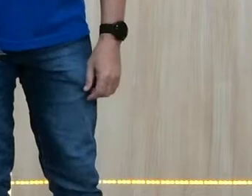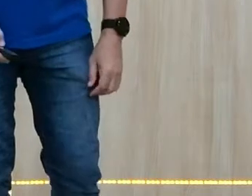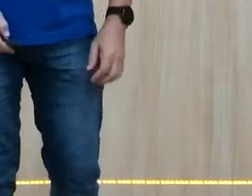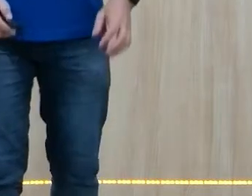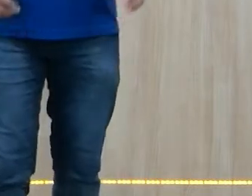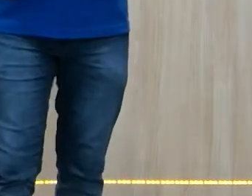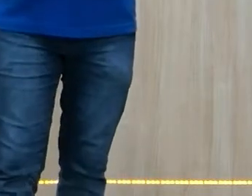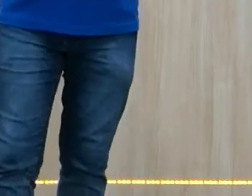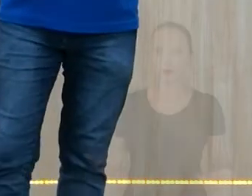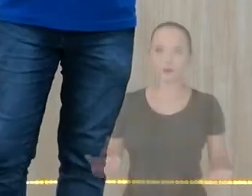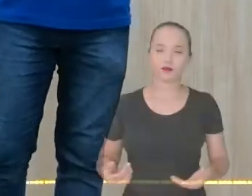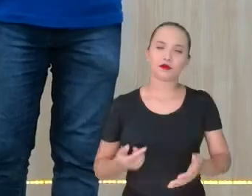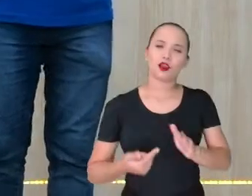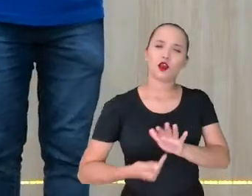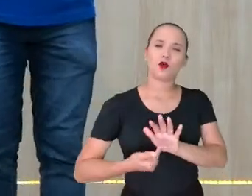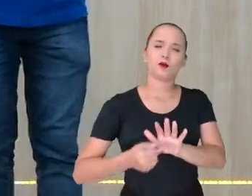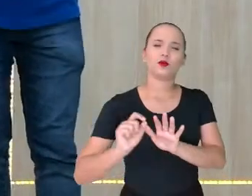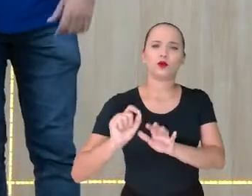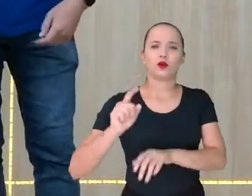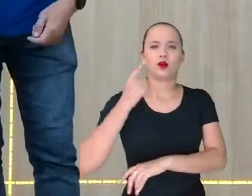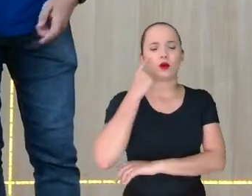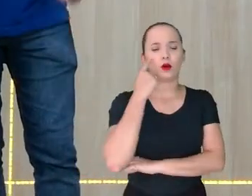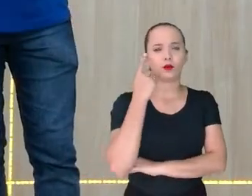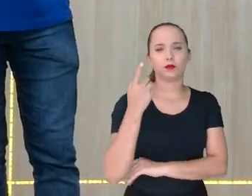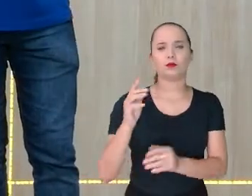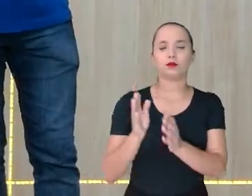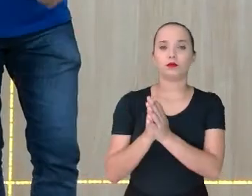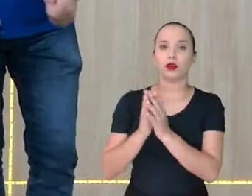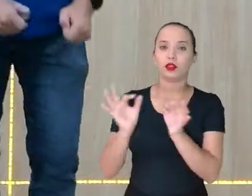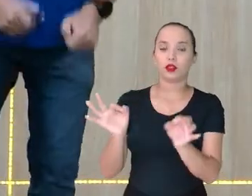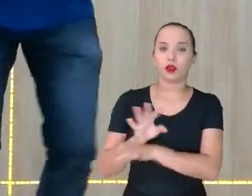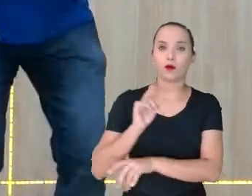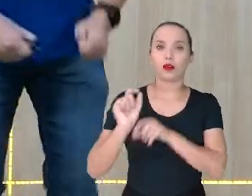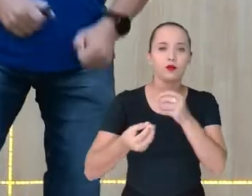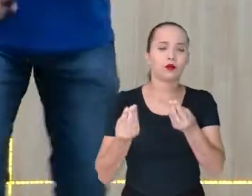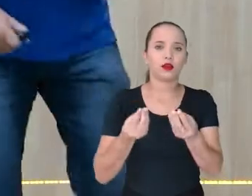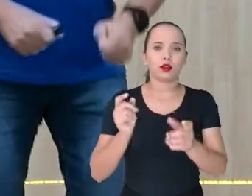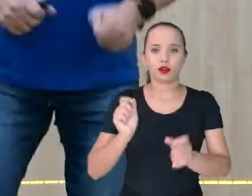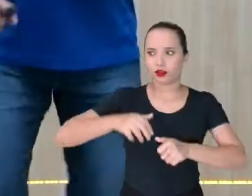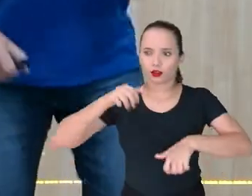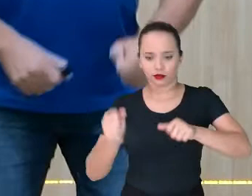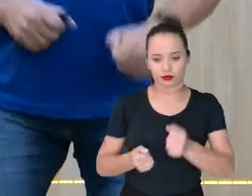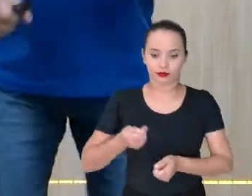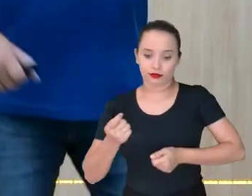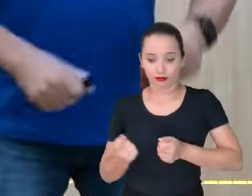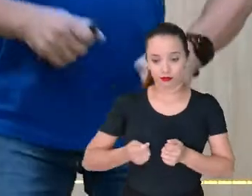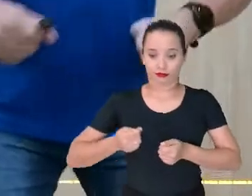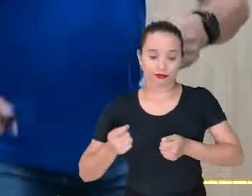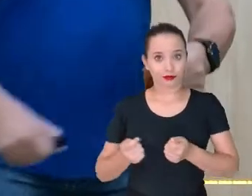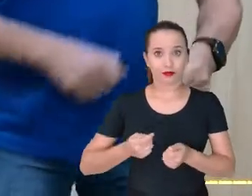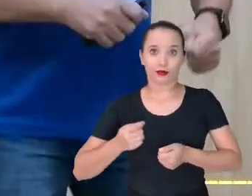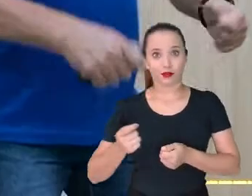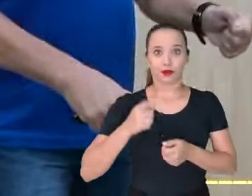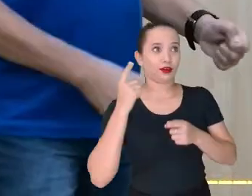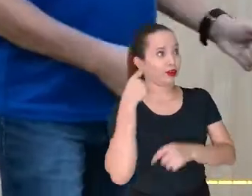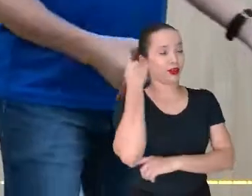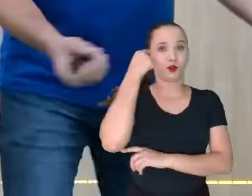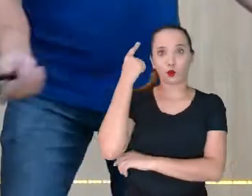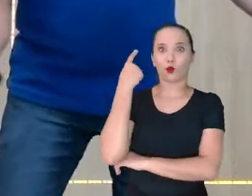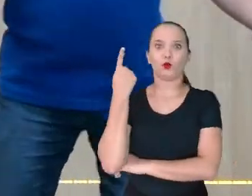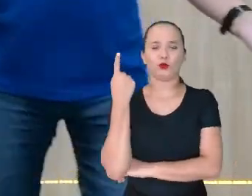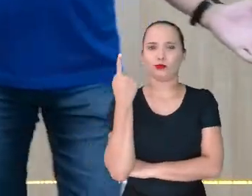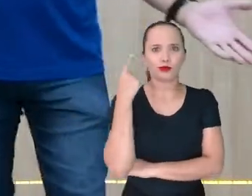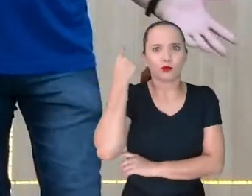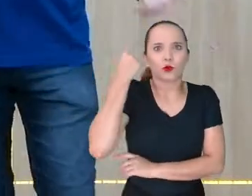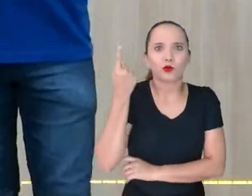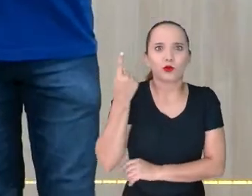Pronto, aí o que é que eu trago? Guarda aqui, aí Billy Paul. Aí termina ele saindo assim, ó, na rua. Aí olhando doido, endoidou o